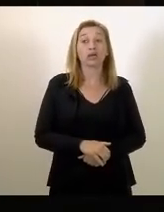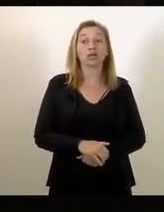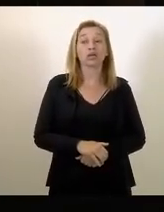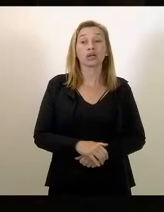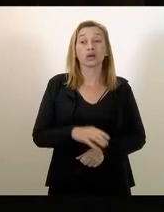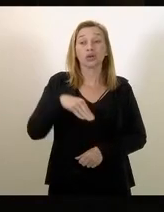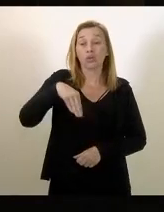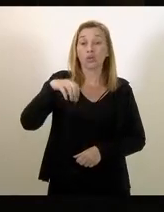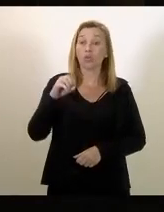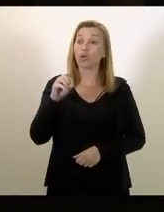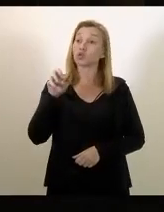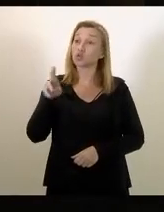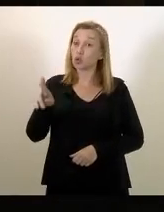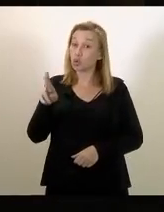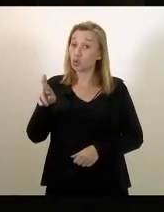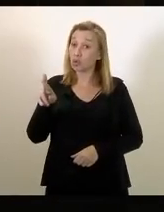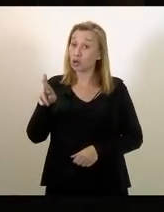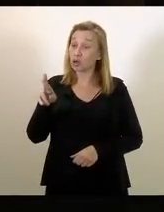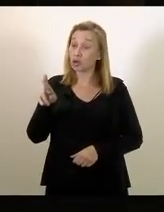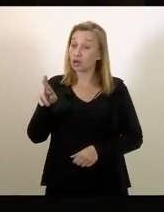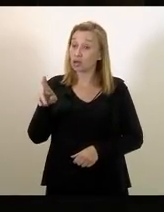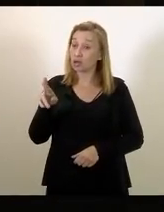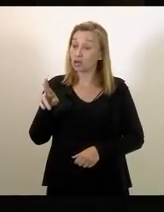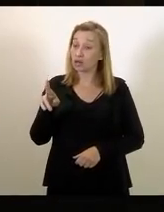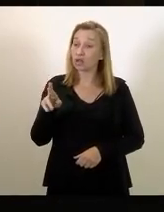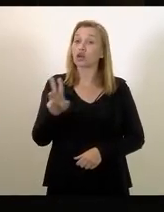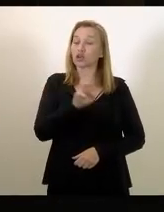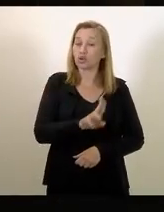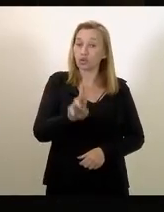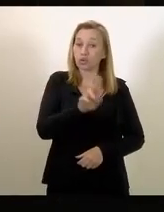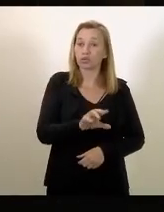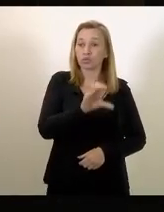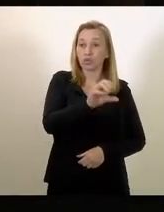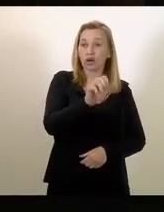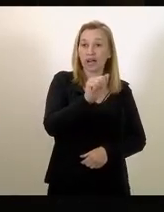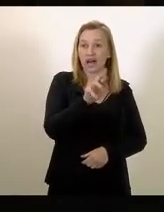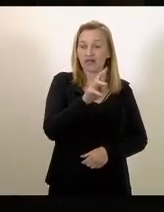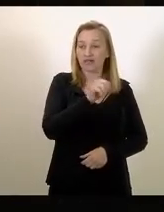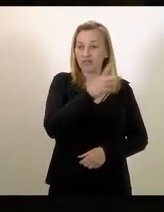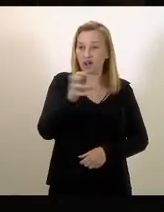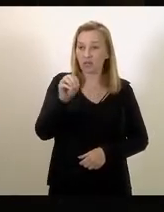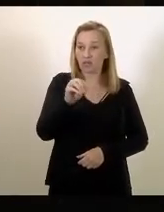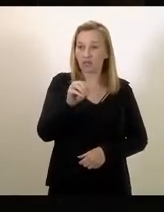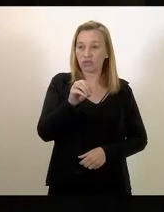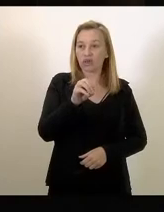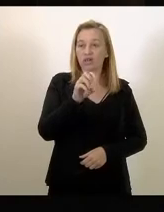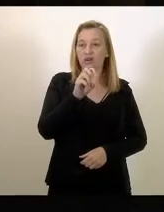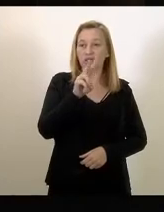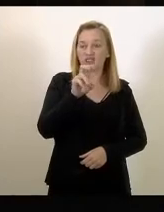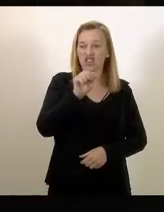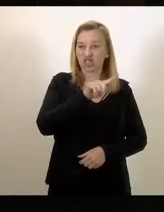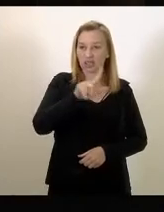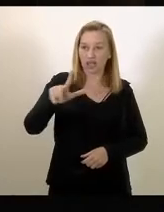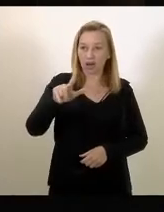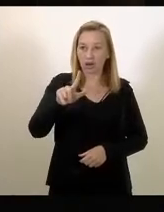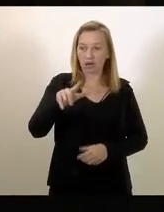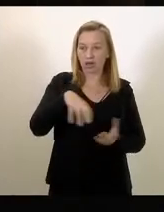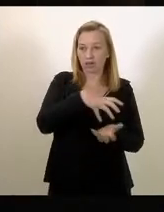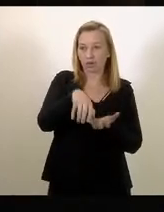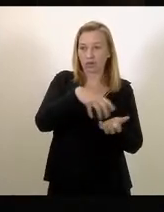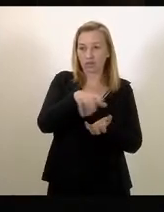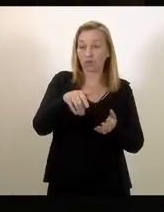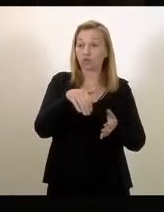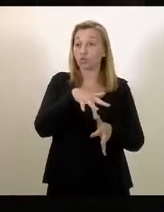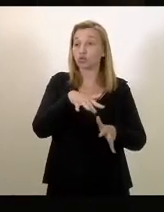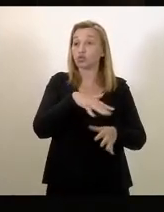a explosão motor a explosão e uso do carvão vegetal isso foi uma verdadeira revolução no mundo do trabalho